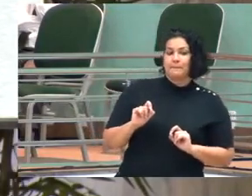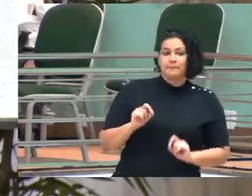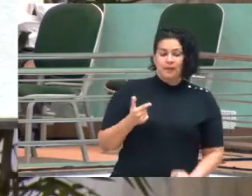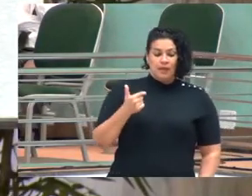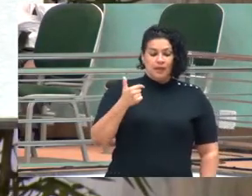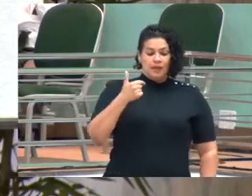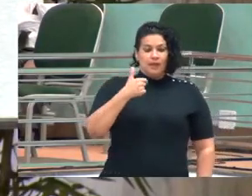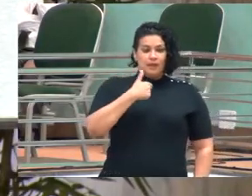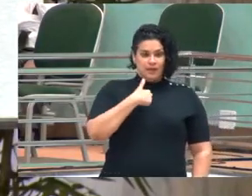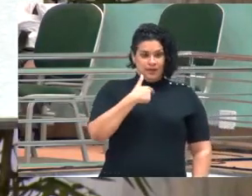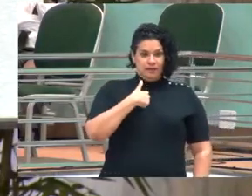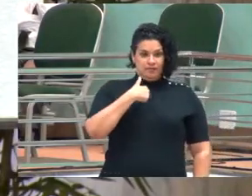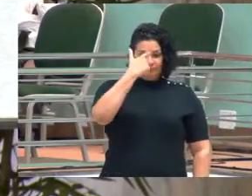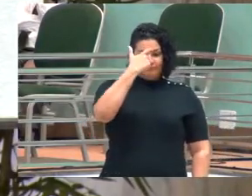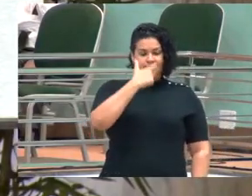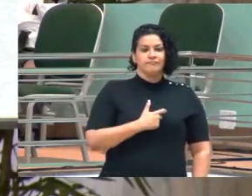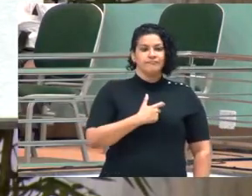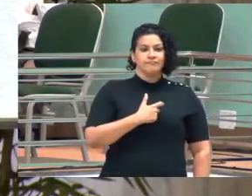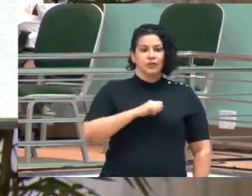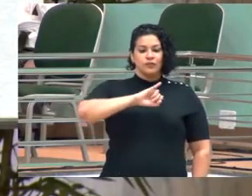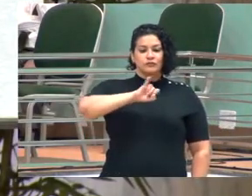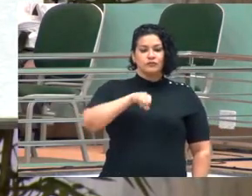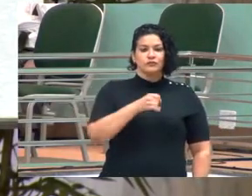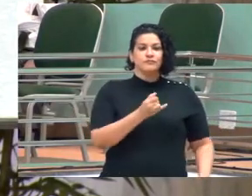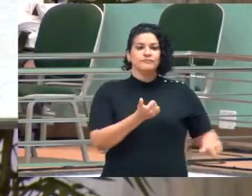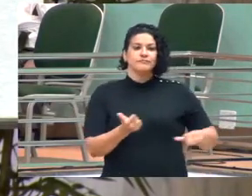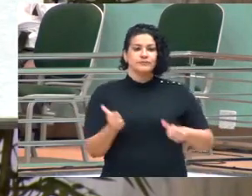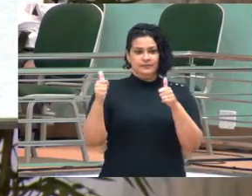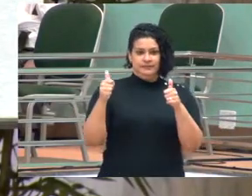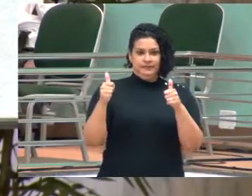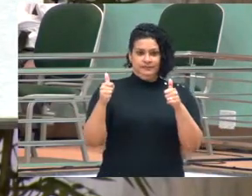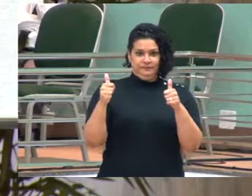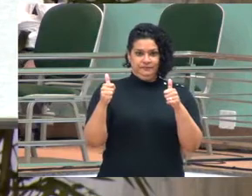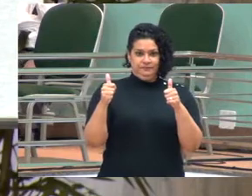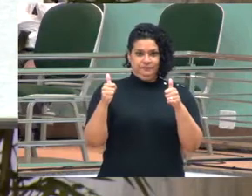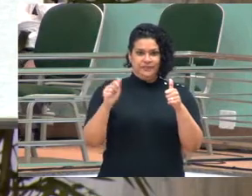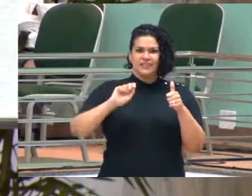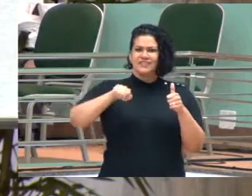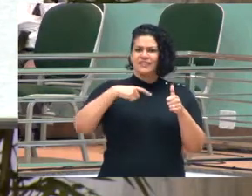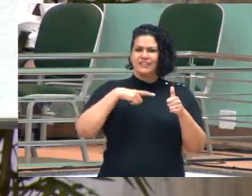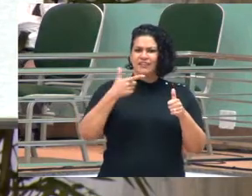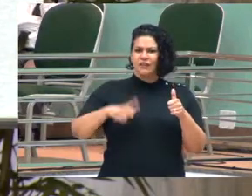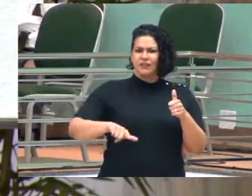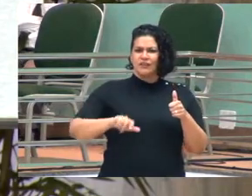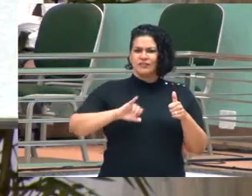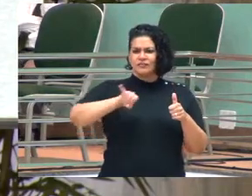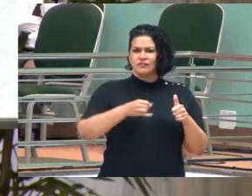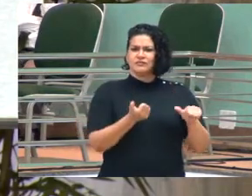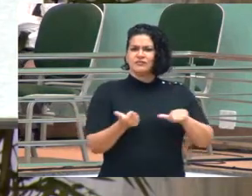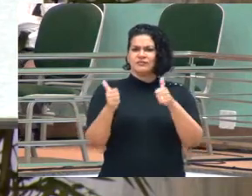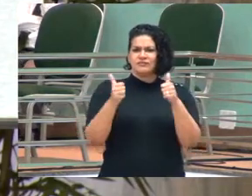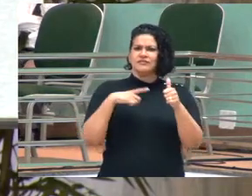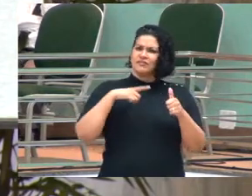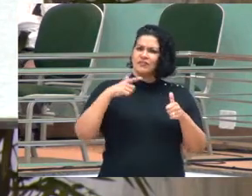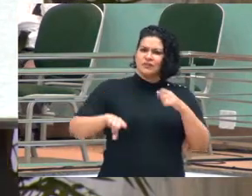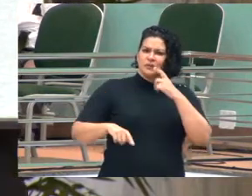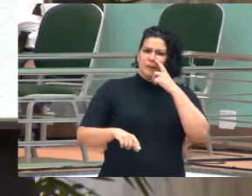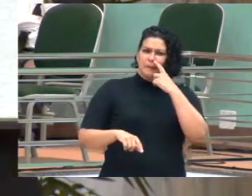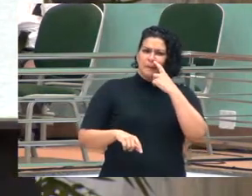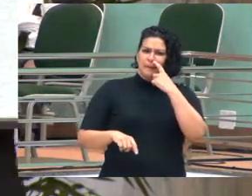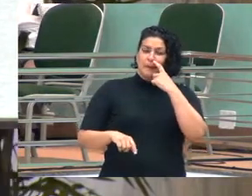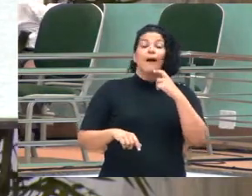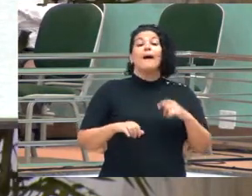João Batista. A minha história é uma história fascinante. Eu nasci